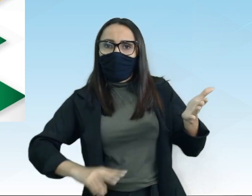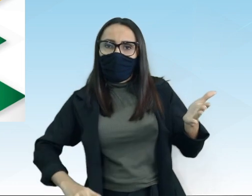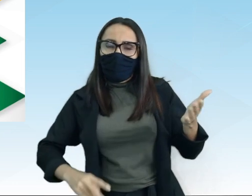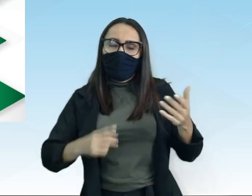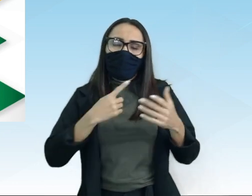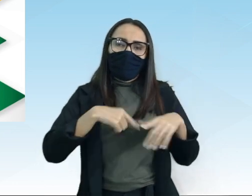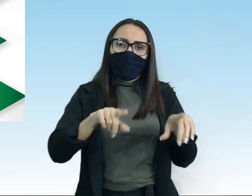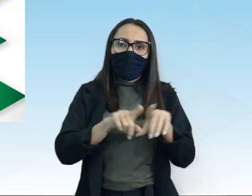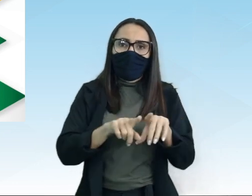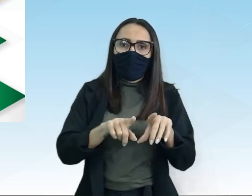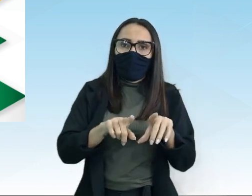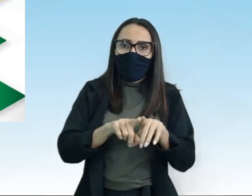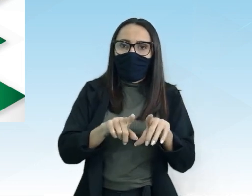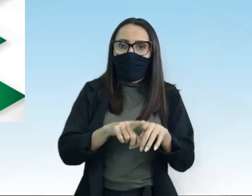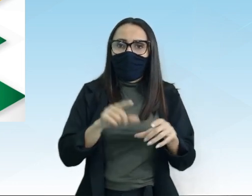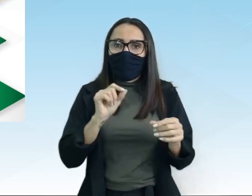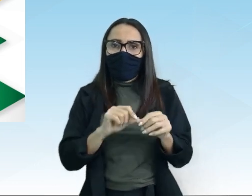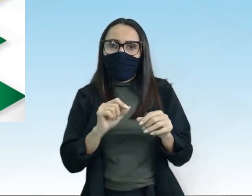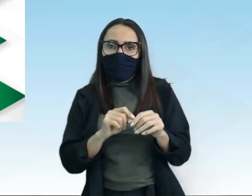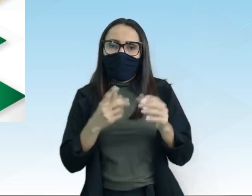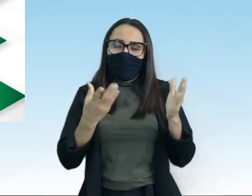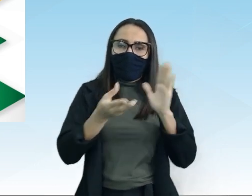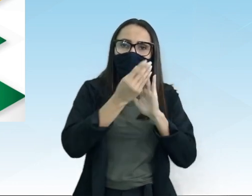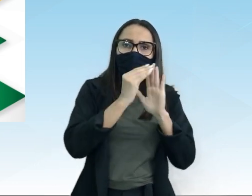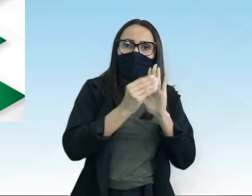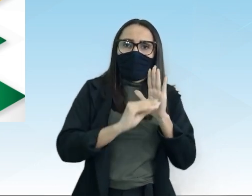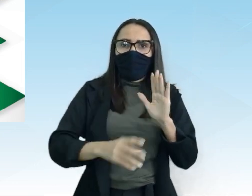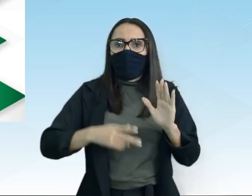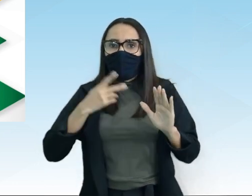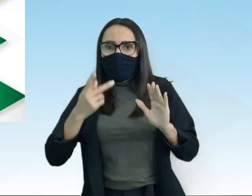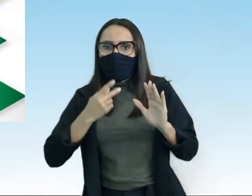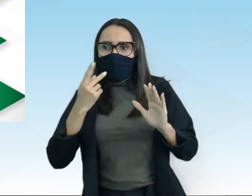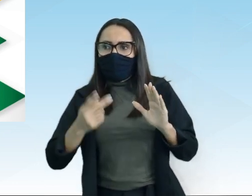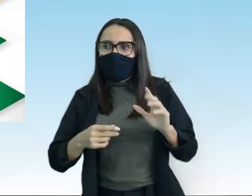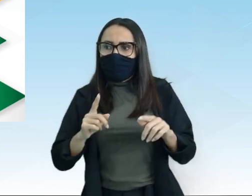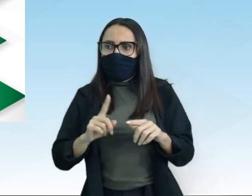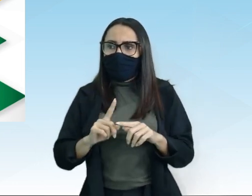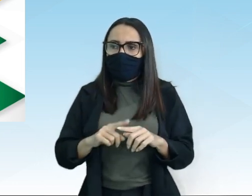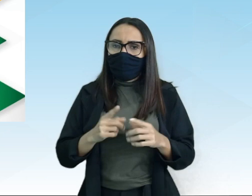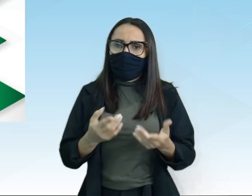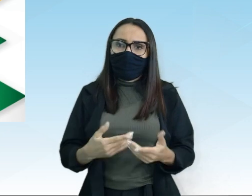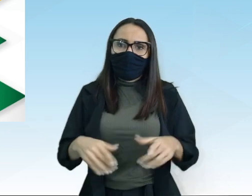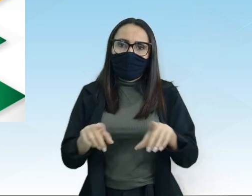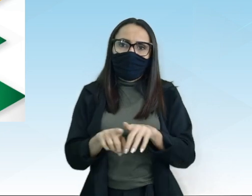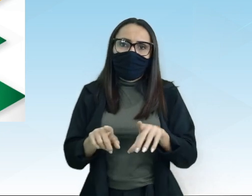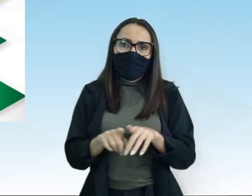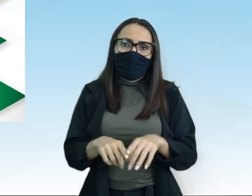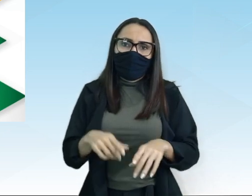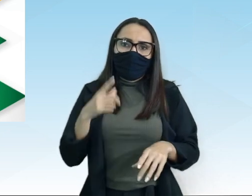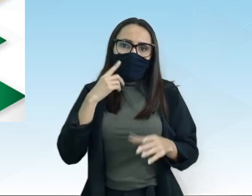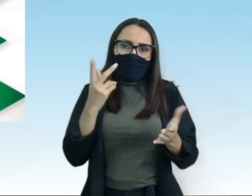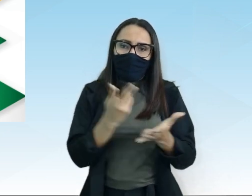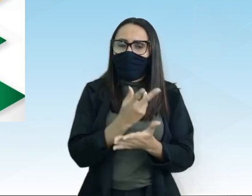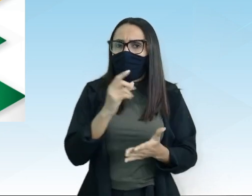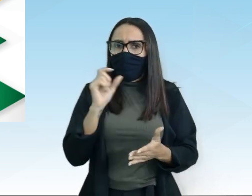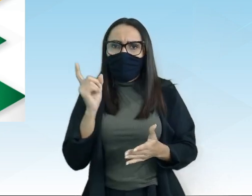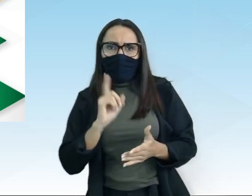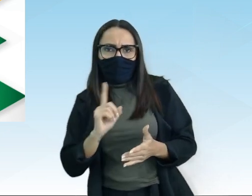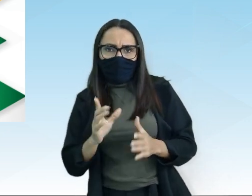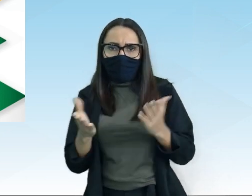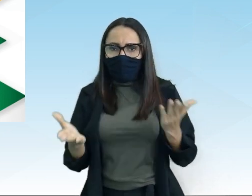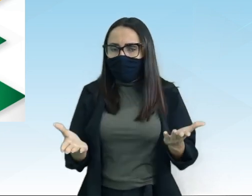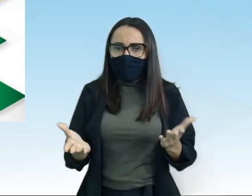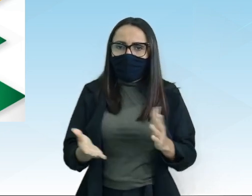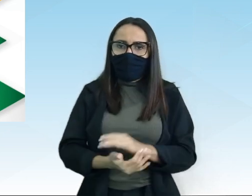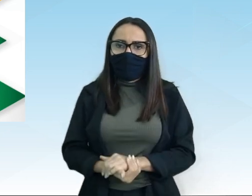que fazem o quê? Mais registro na fala, mas isso não quer dizer que são erros, certo?